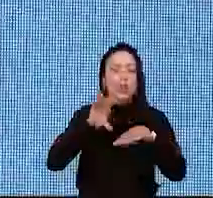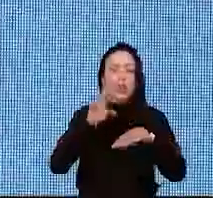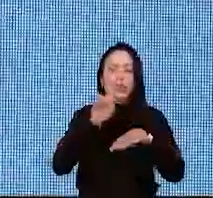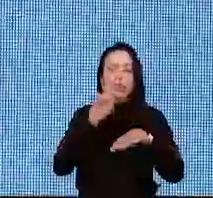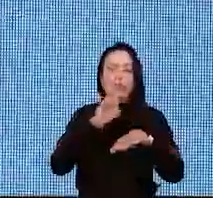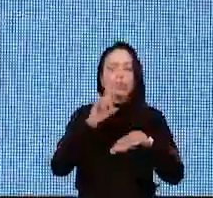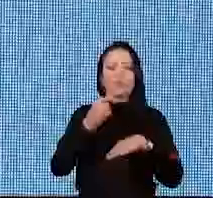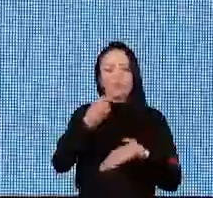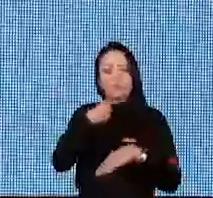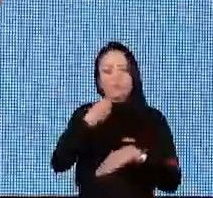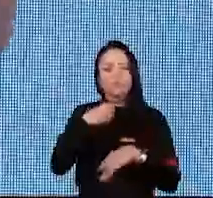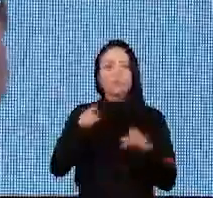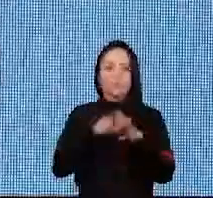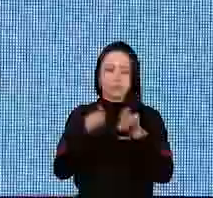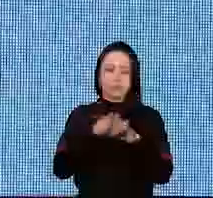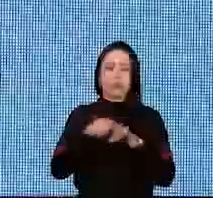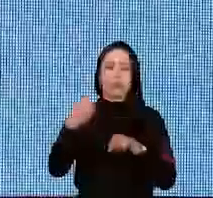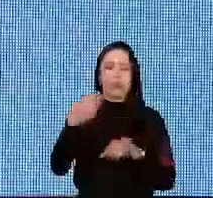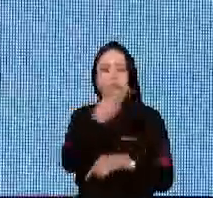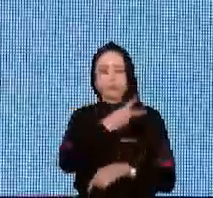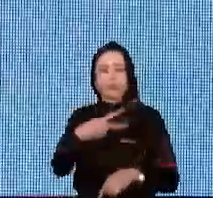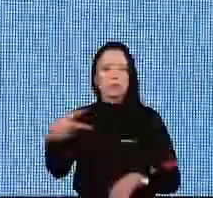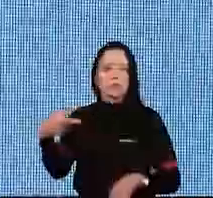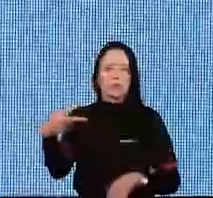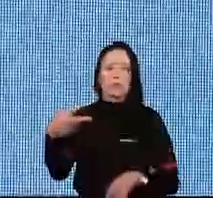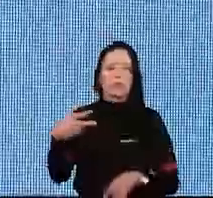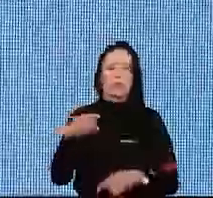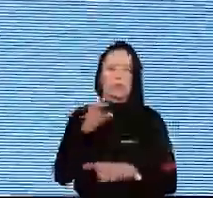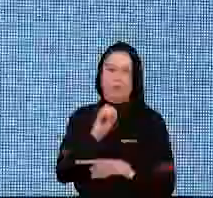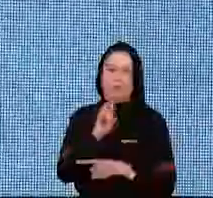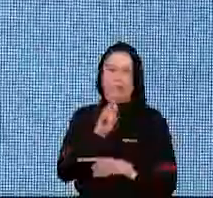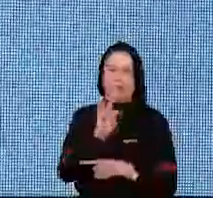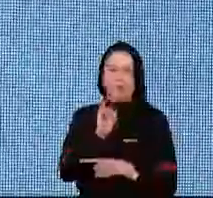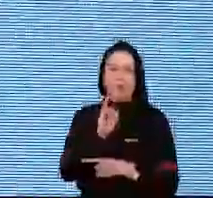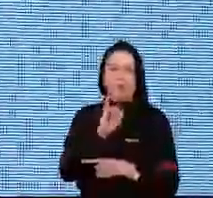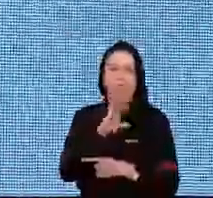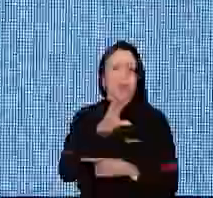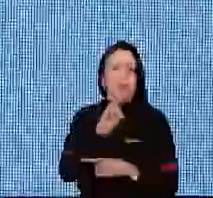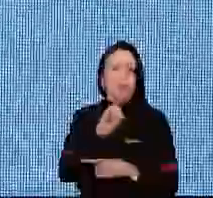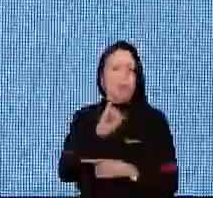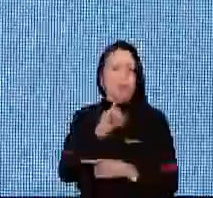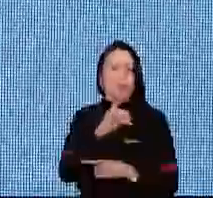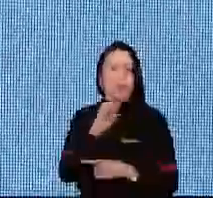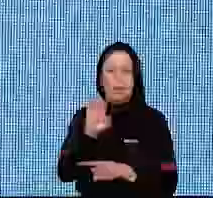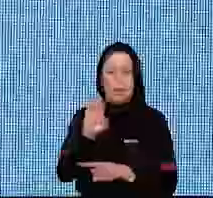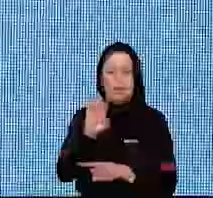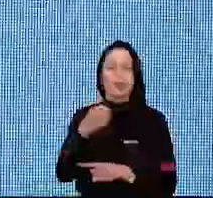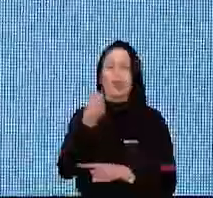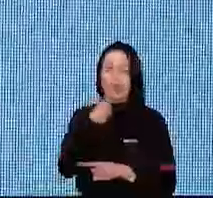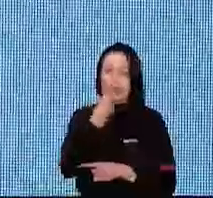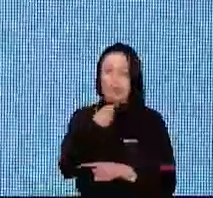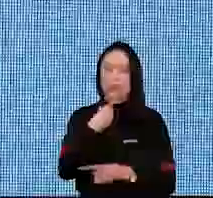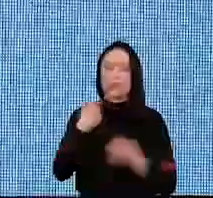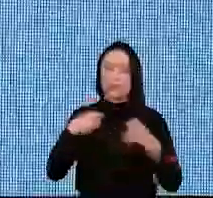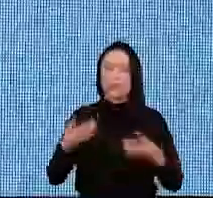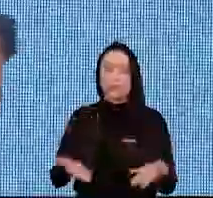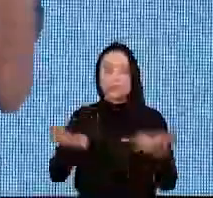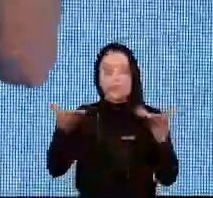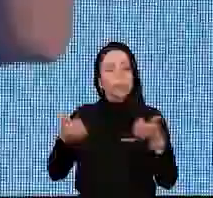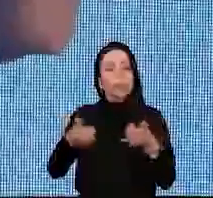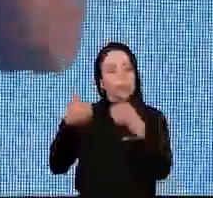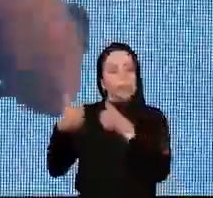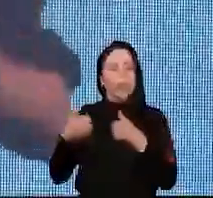longo tempo a gente acaba fazendo 2 semanas de corticoide oral para poder realmente começar a dar uma qualidade para esse animal,